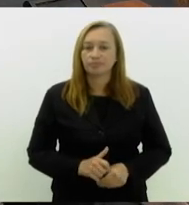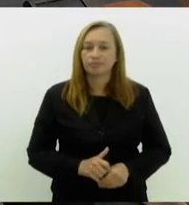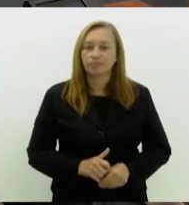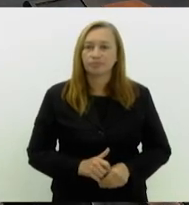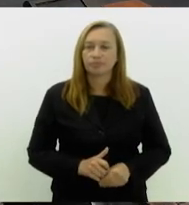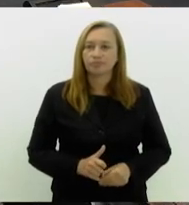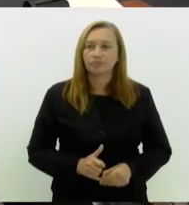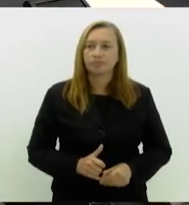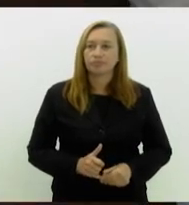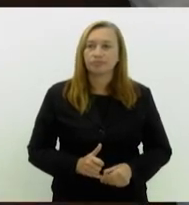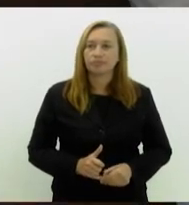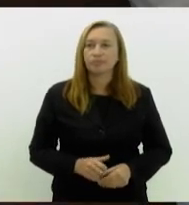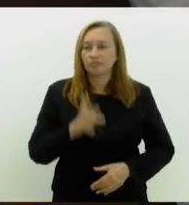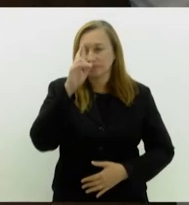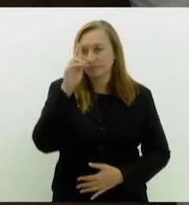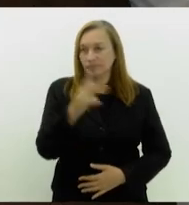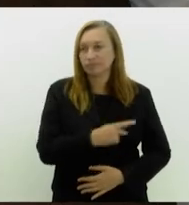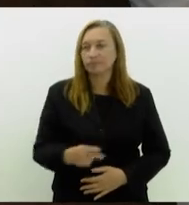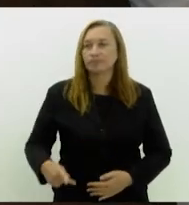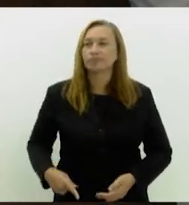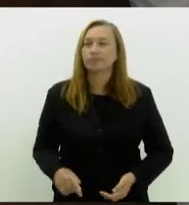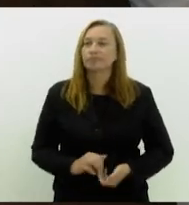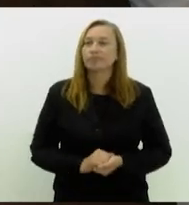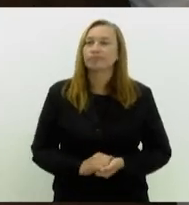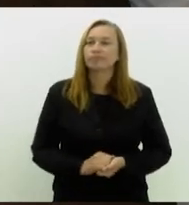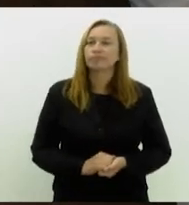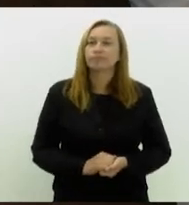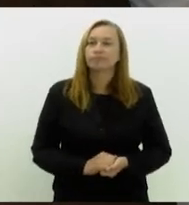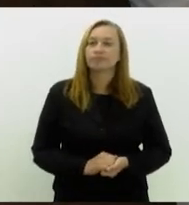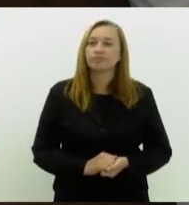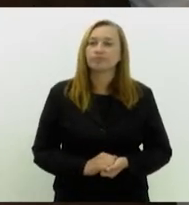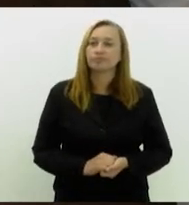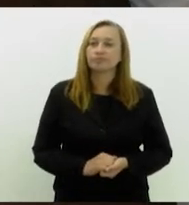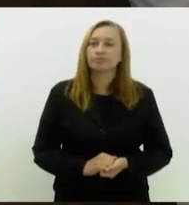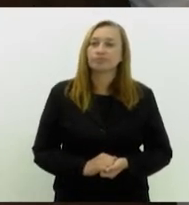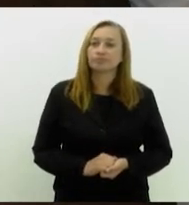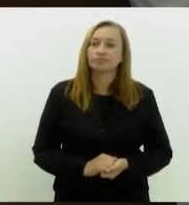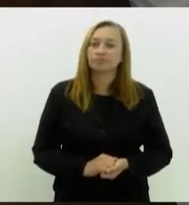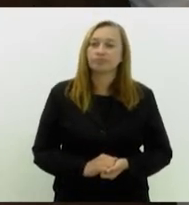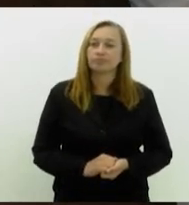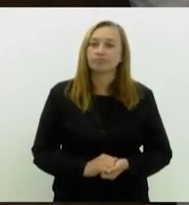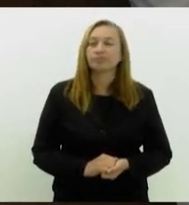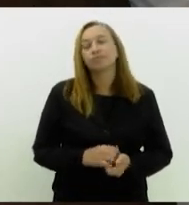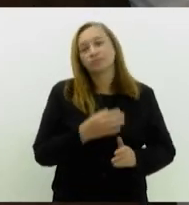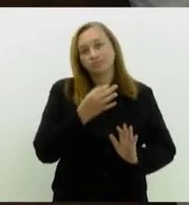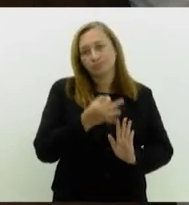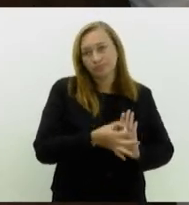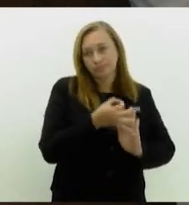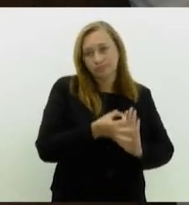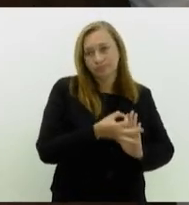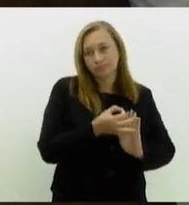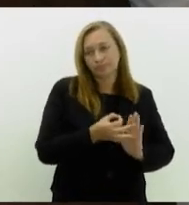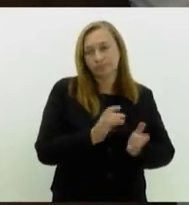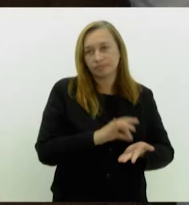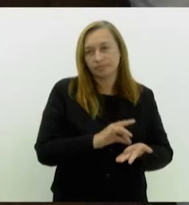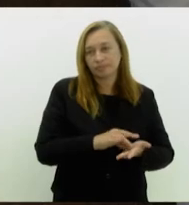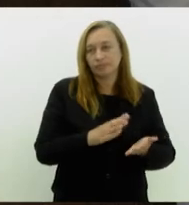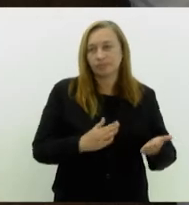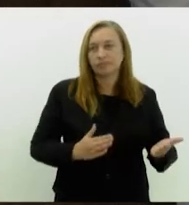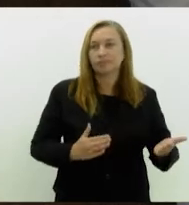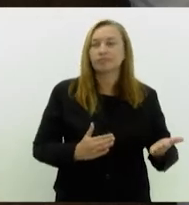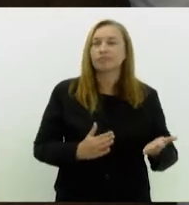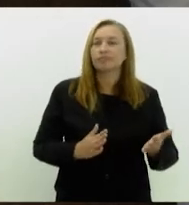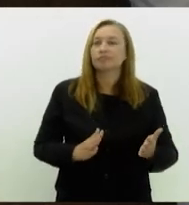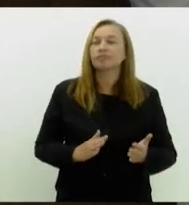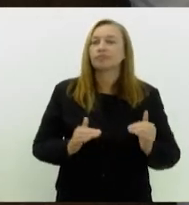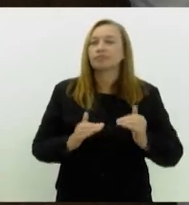Amorim senhora Presidente eh o parecer na verdade é favorável a emenda 2 favorável com subemenda